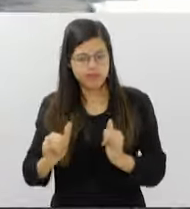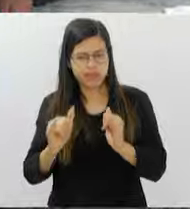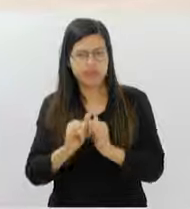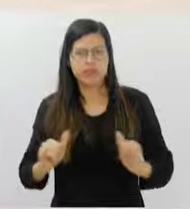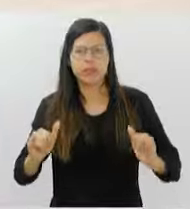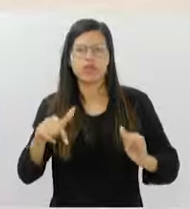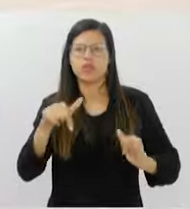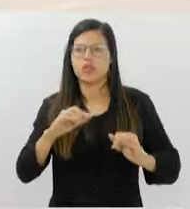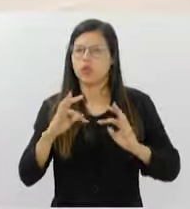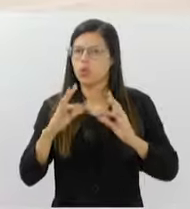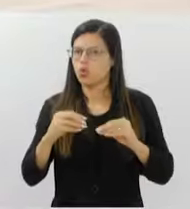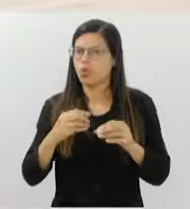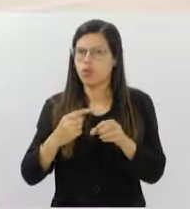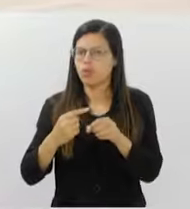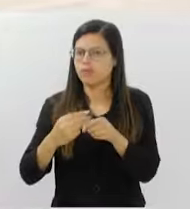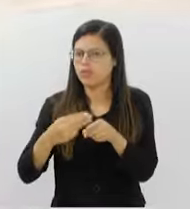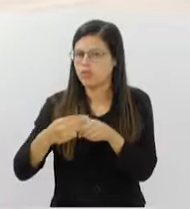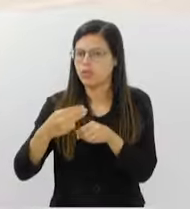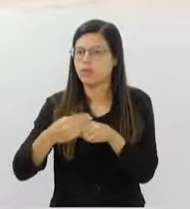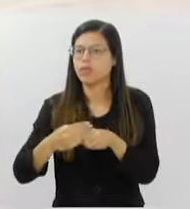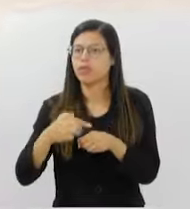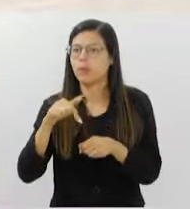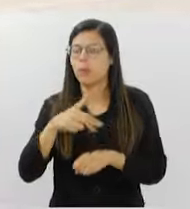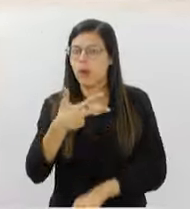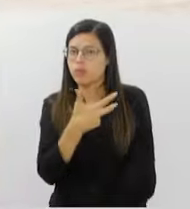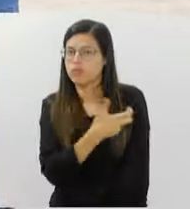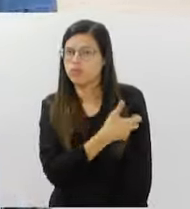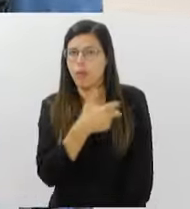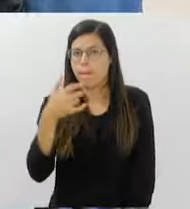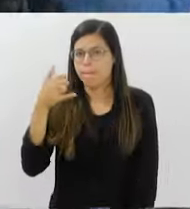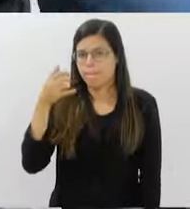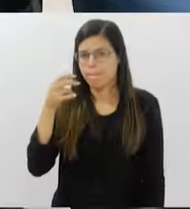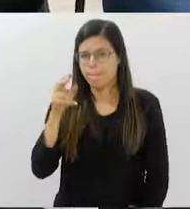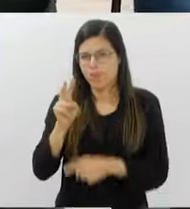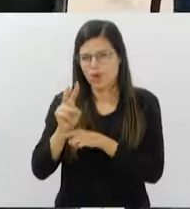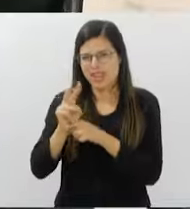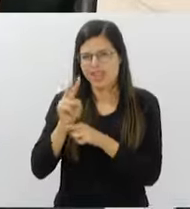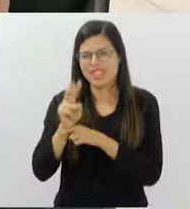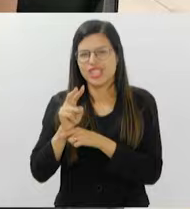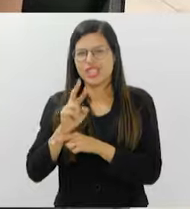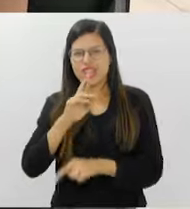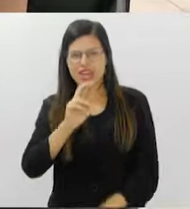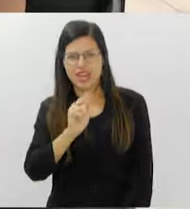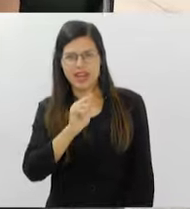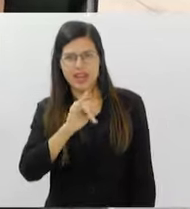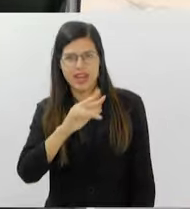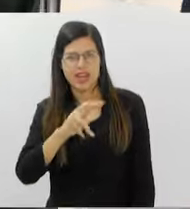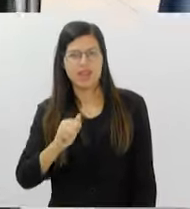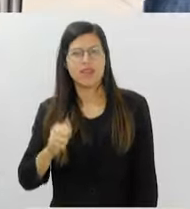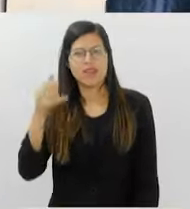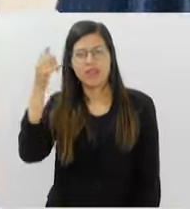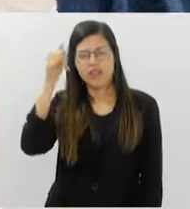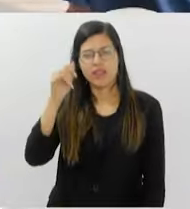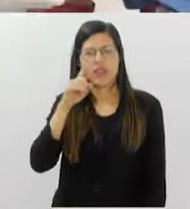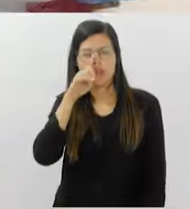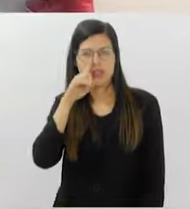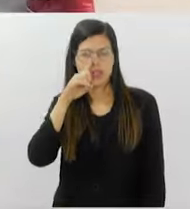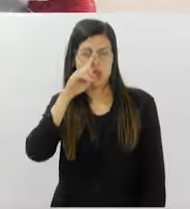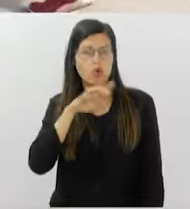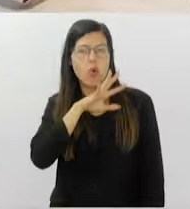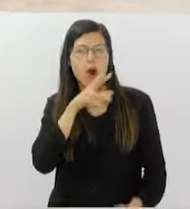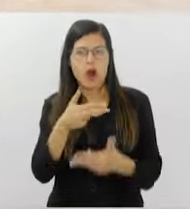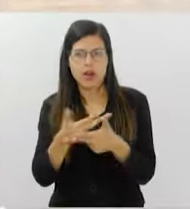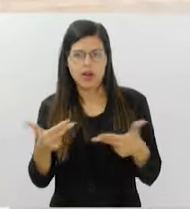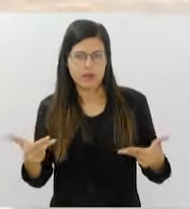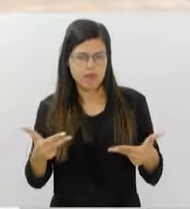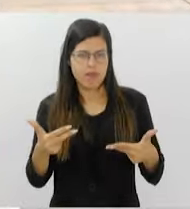município. A vacinação é planejada para garantir a proteção contra a raiva sem oferecer risco aos animais, com vacinas alinhadas